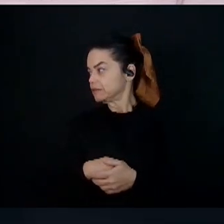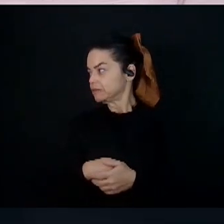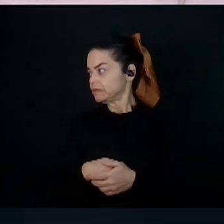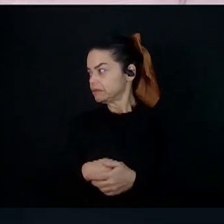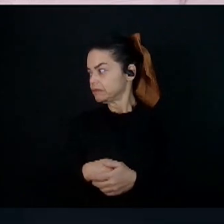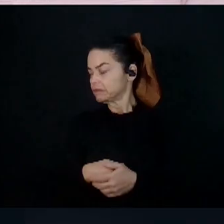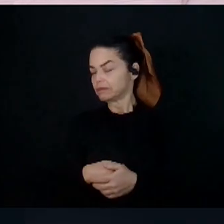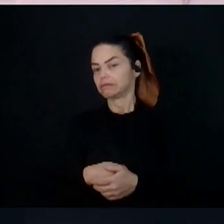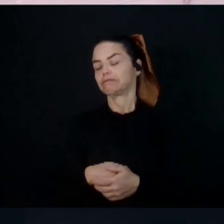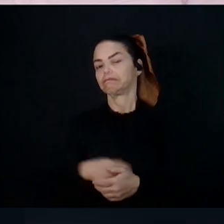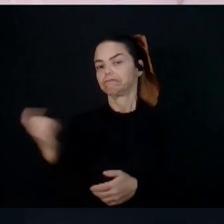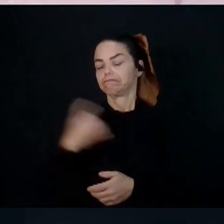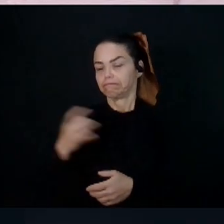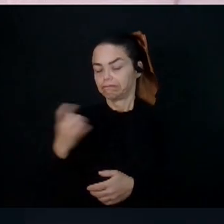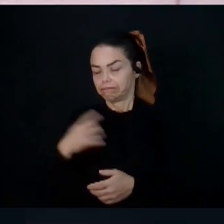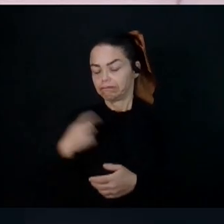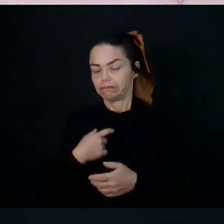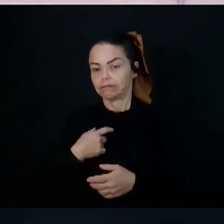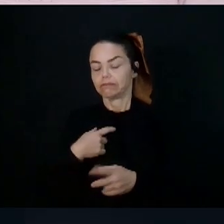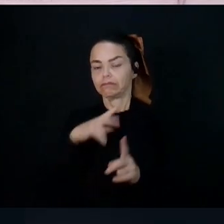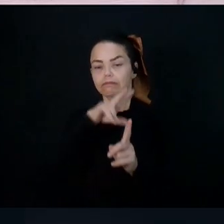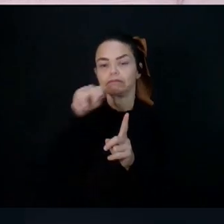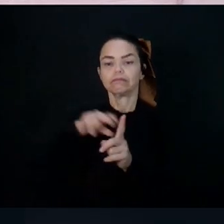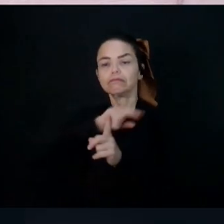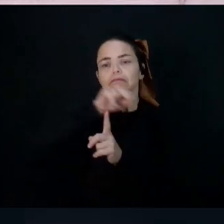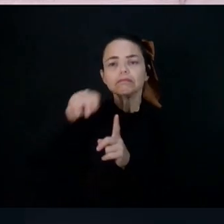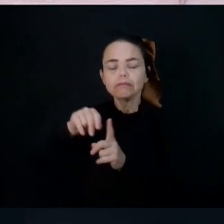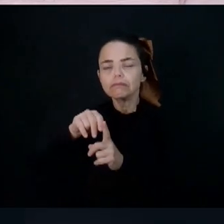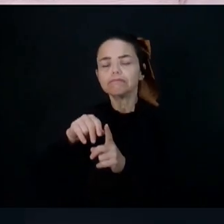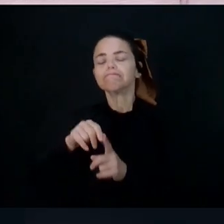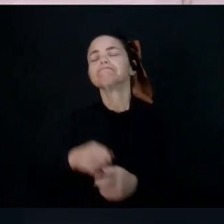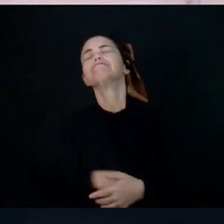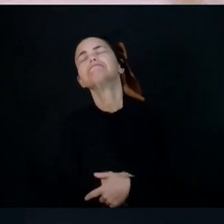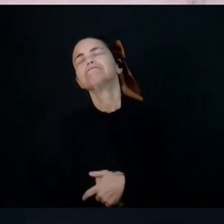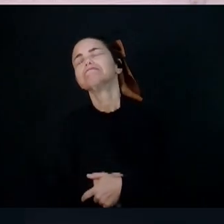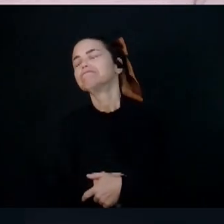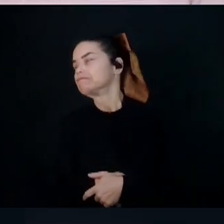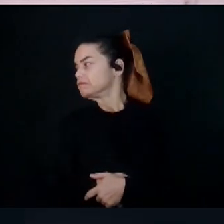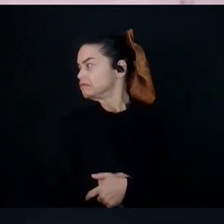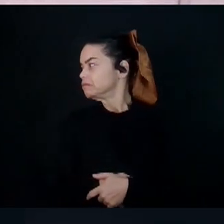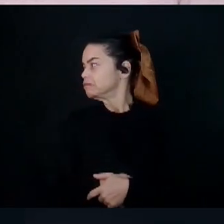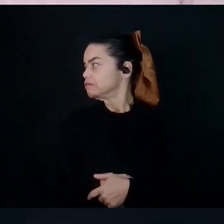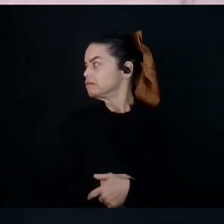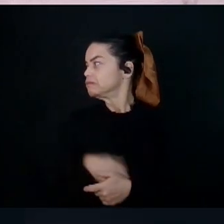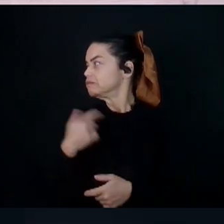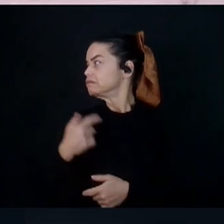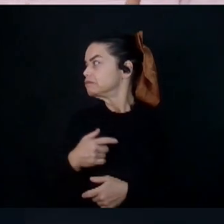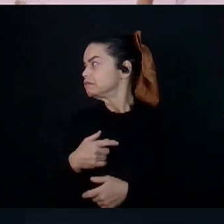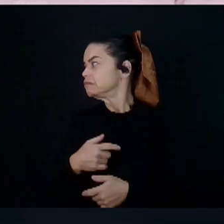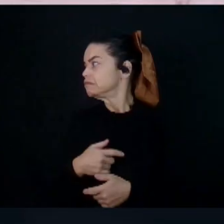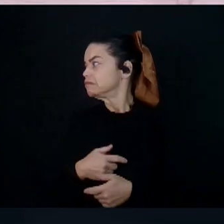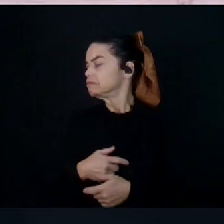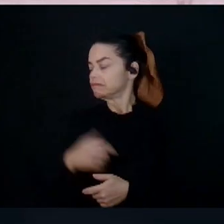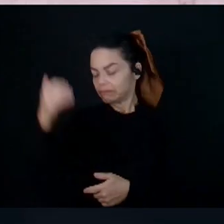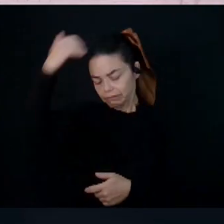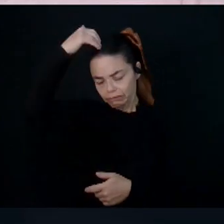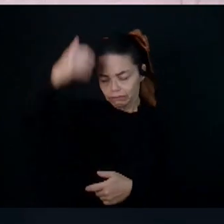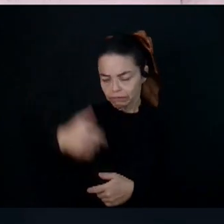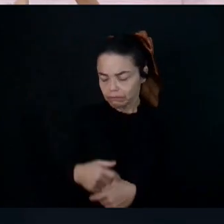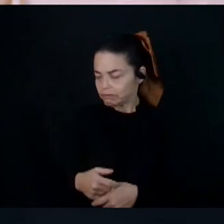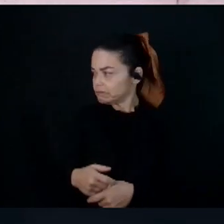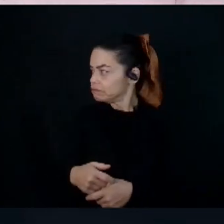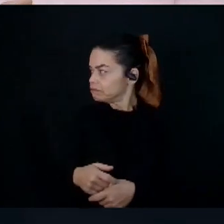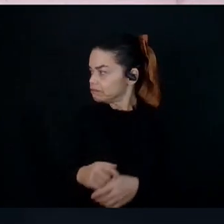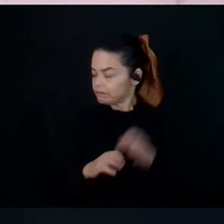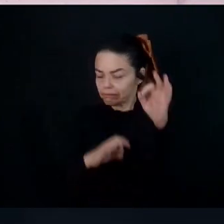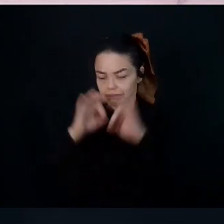insegurança depois de uma manipulação emocional? Então, Érica, não tem espaço para culpa, né? Quem executou o plano.